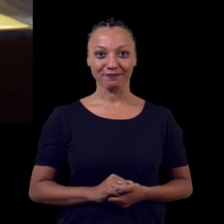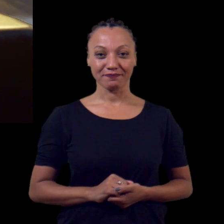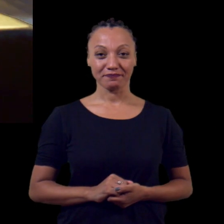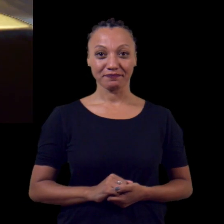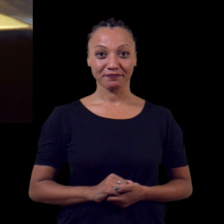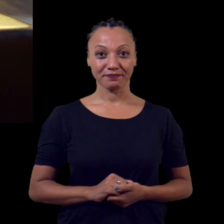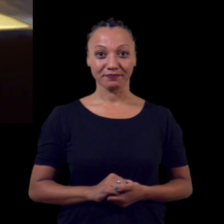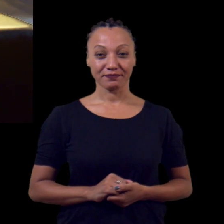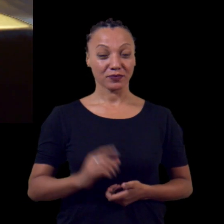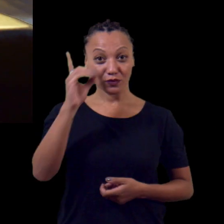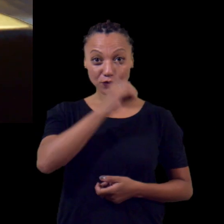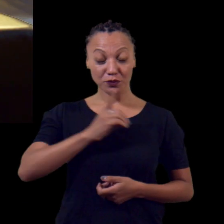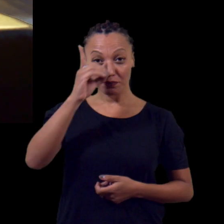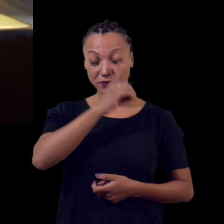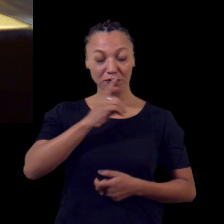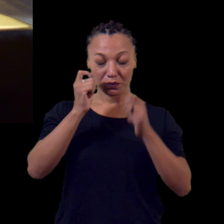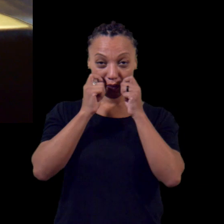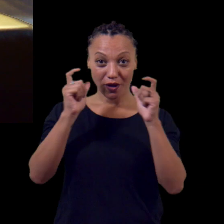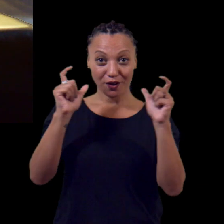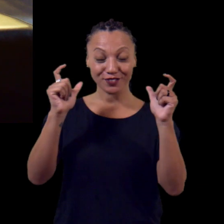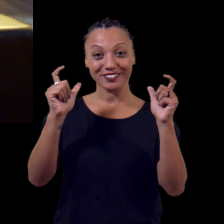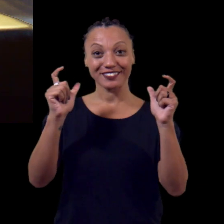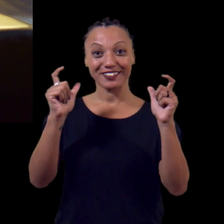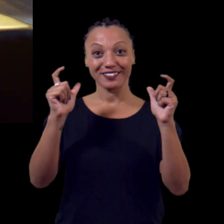Um domingo, eu acordei,